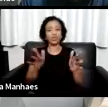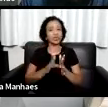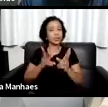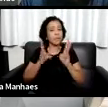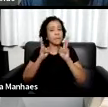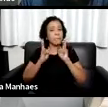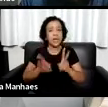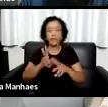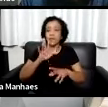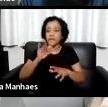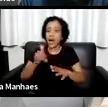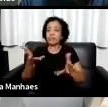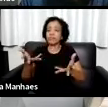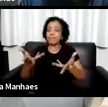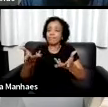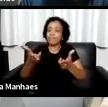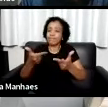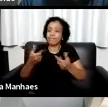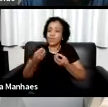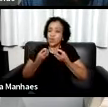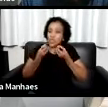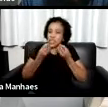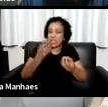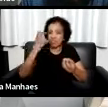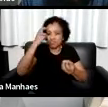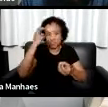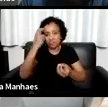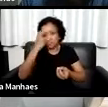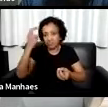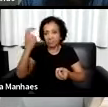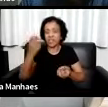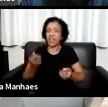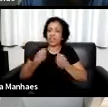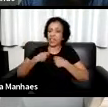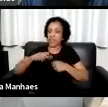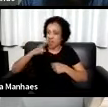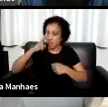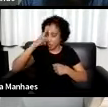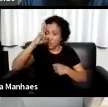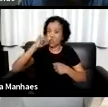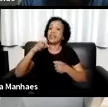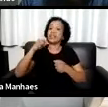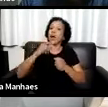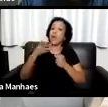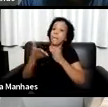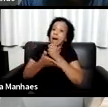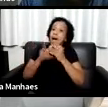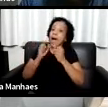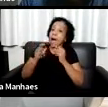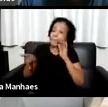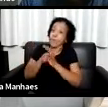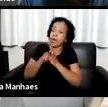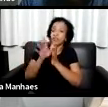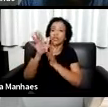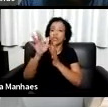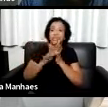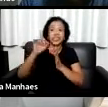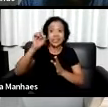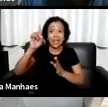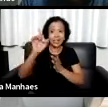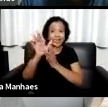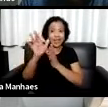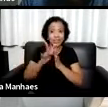aperfeiçoar, firmar, fortificar e fundamentar. A Ele, ao Senhor,